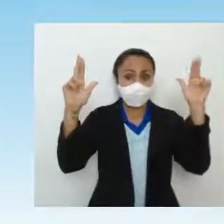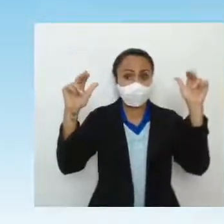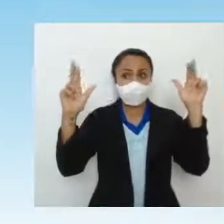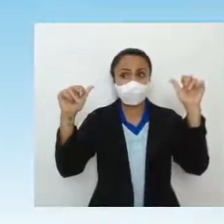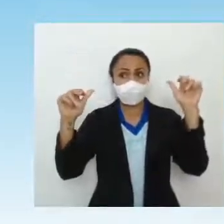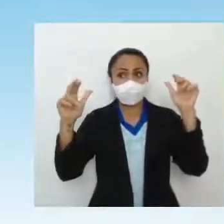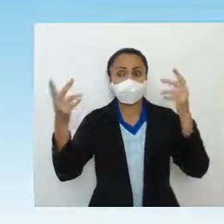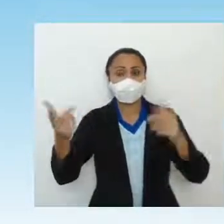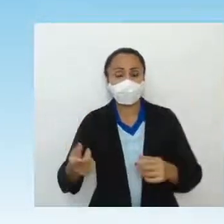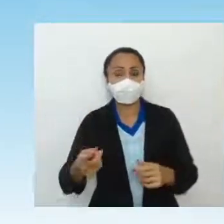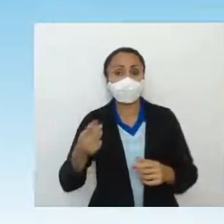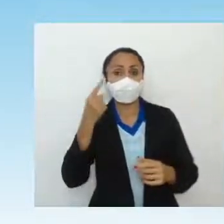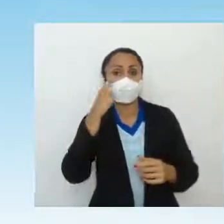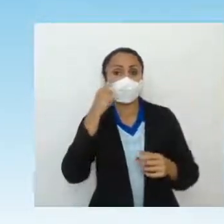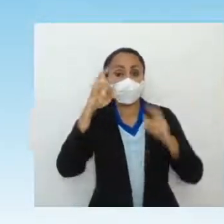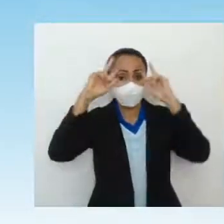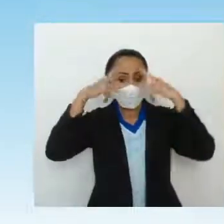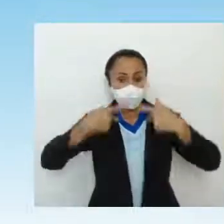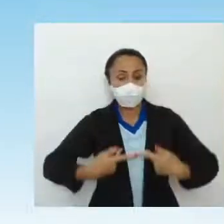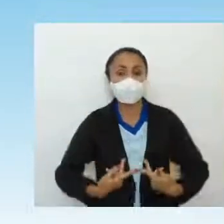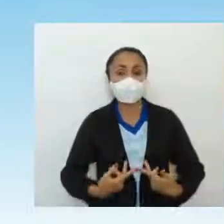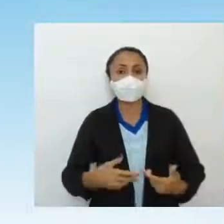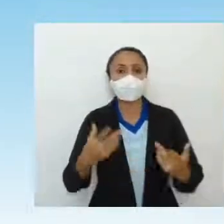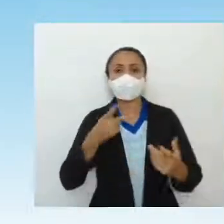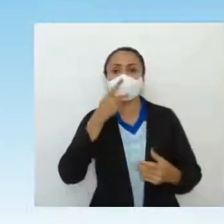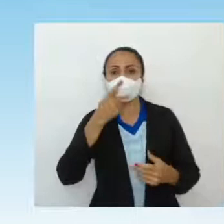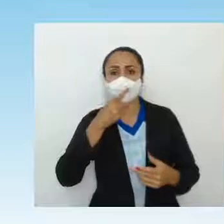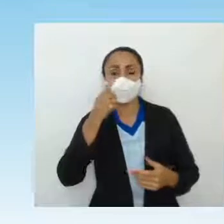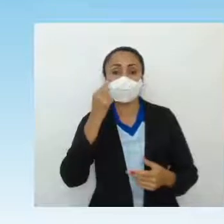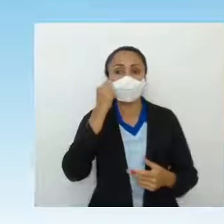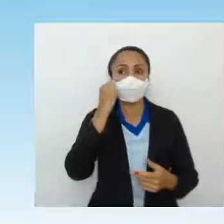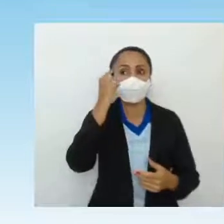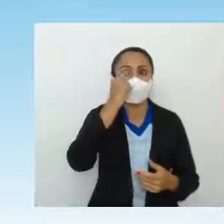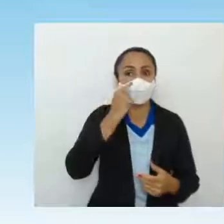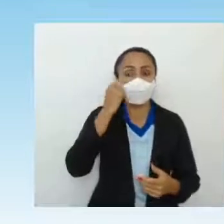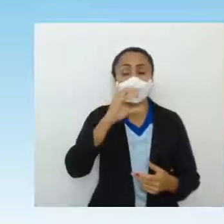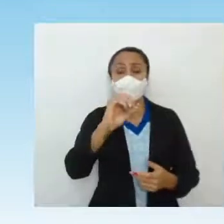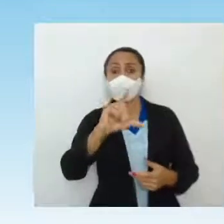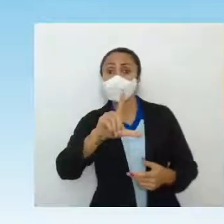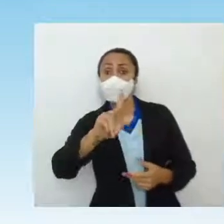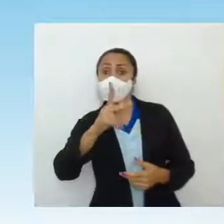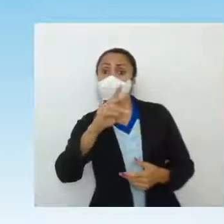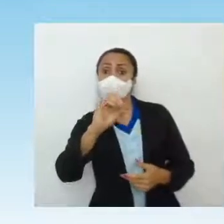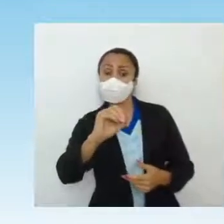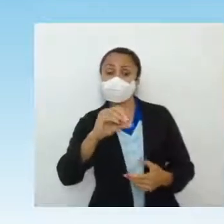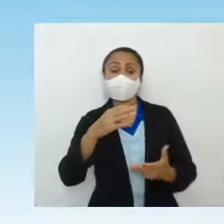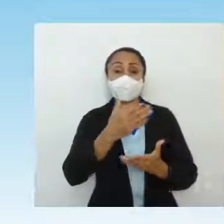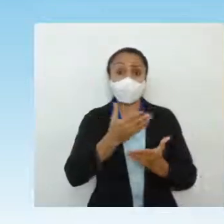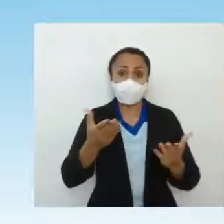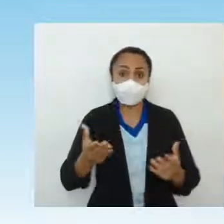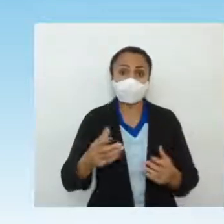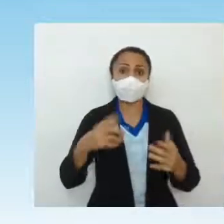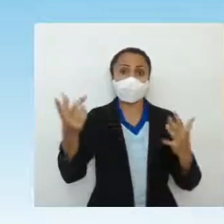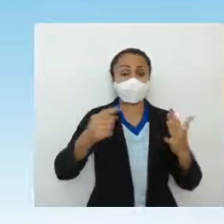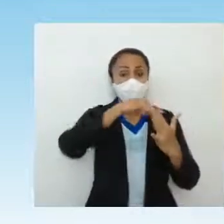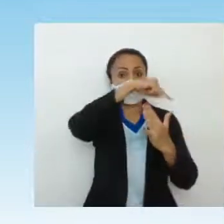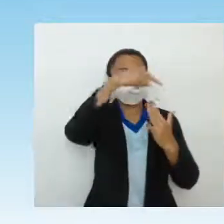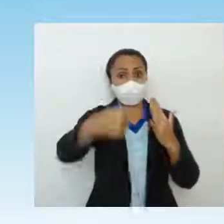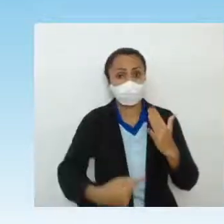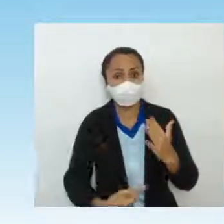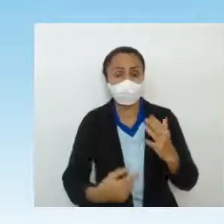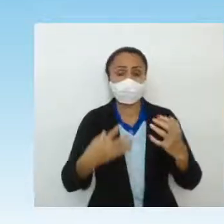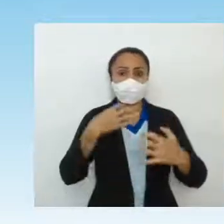olho humano. Toda vez quando a gente fala do olho humano, eu tenho que falar que ele é um dos 5 sentidos.